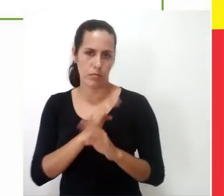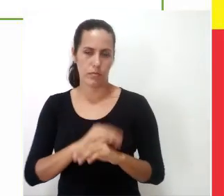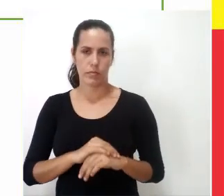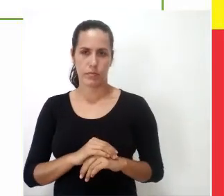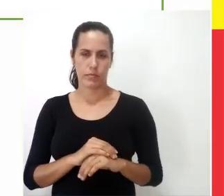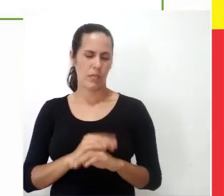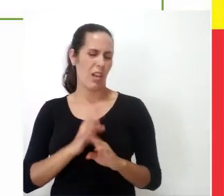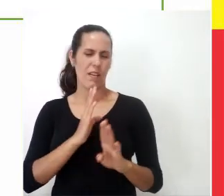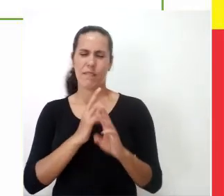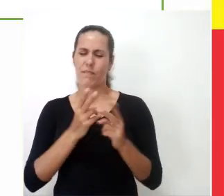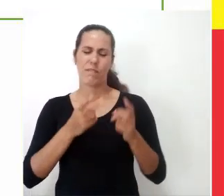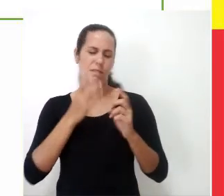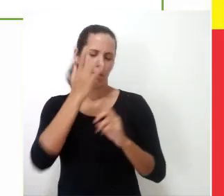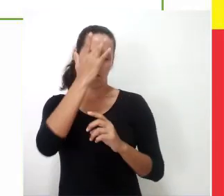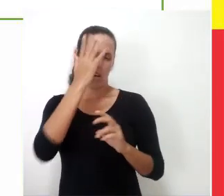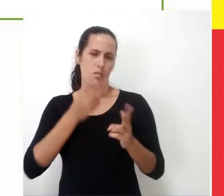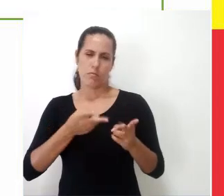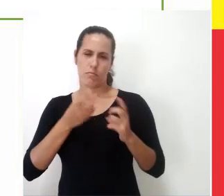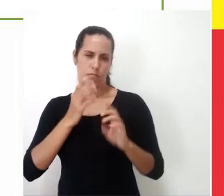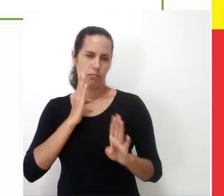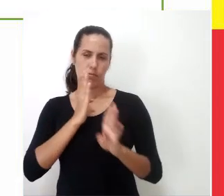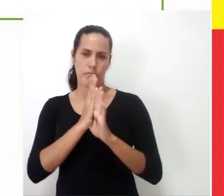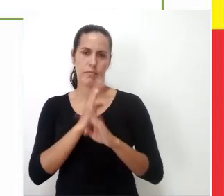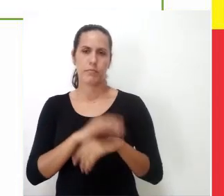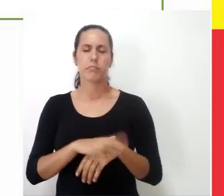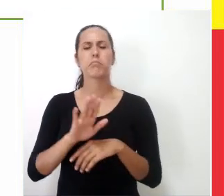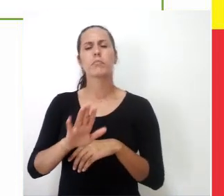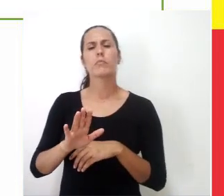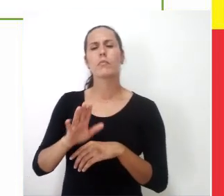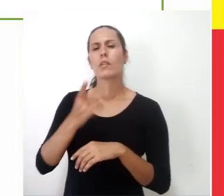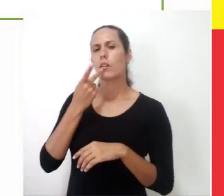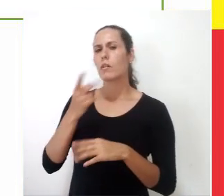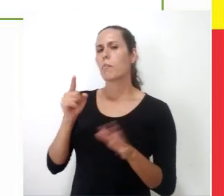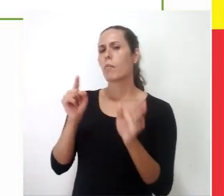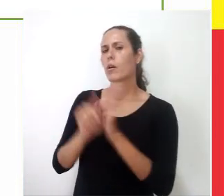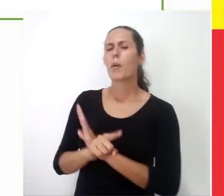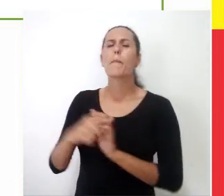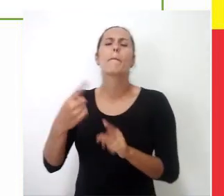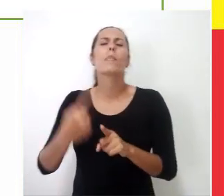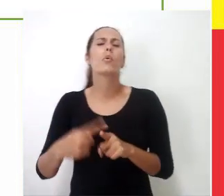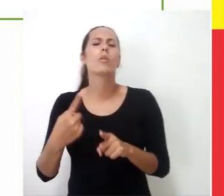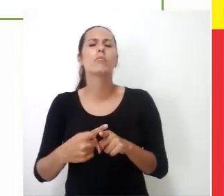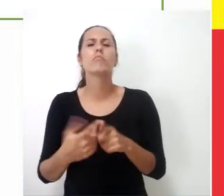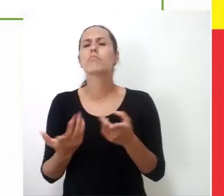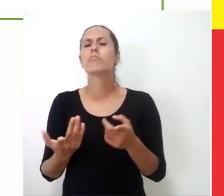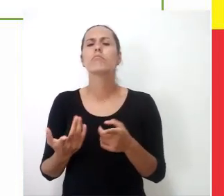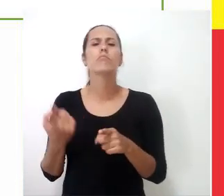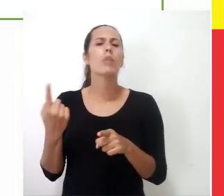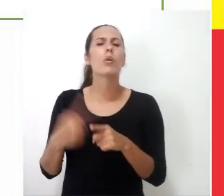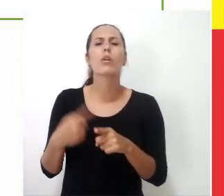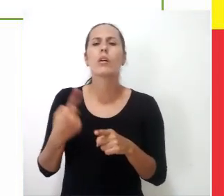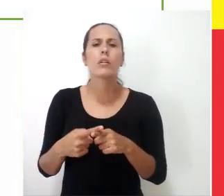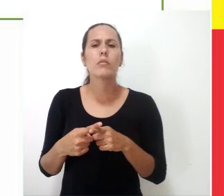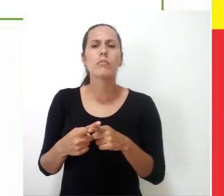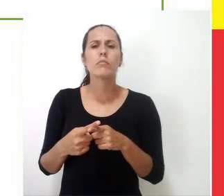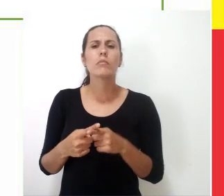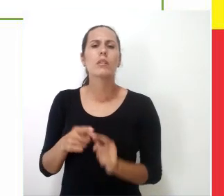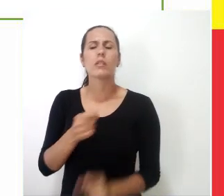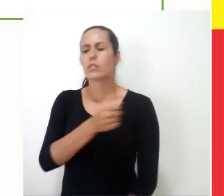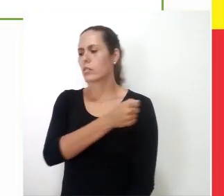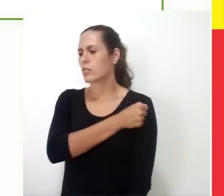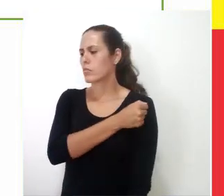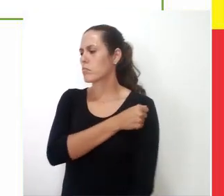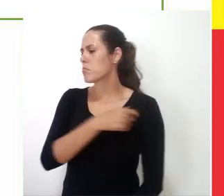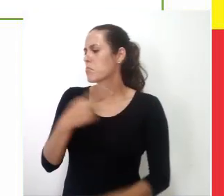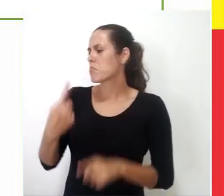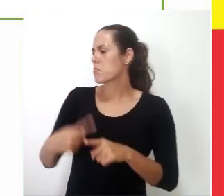argumentos, certo? Identificada a tese, faz-se a pergunta: por quê? Por quê? Por que que o estudante